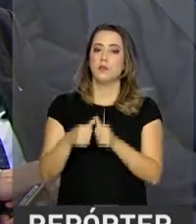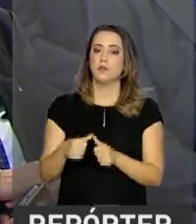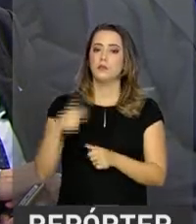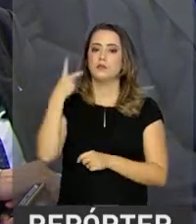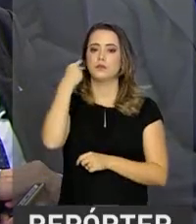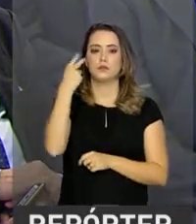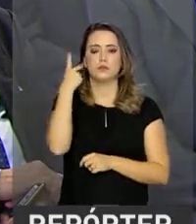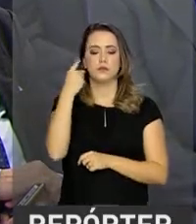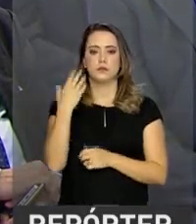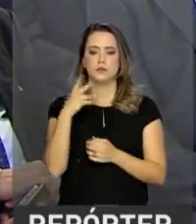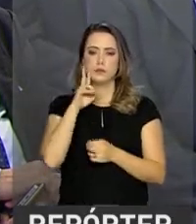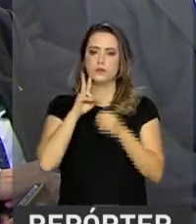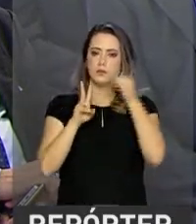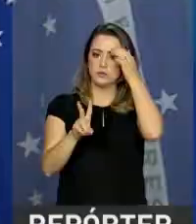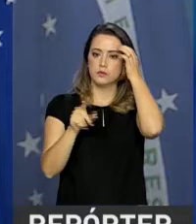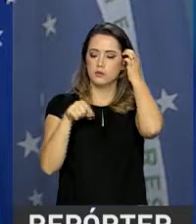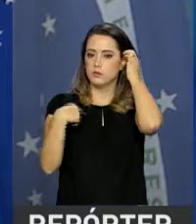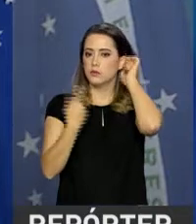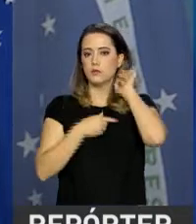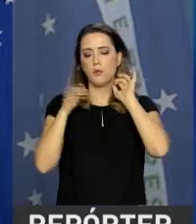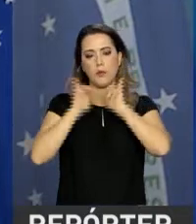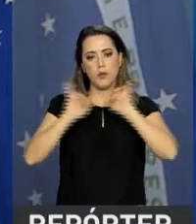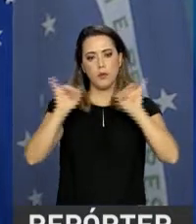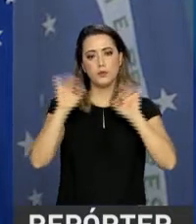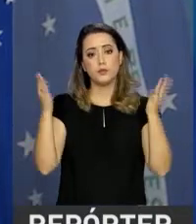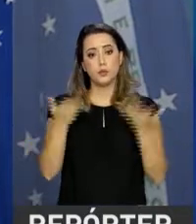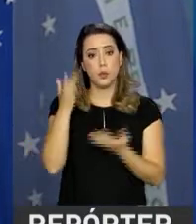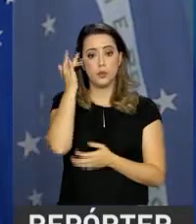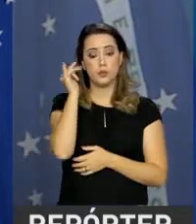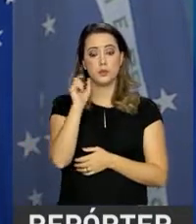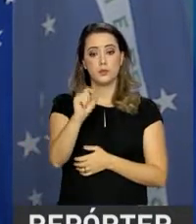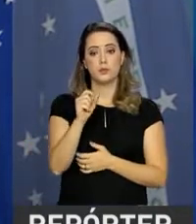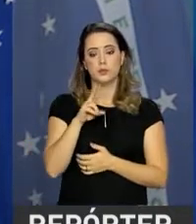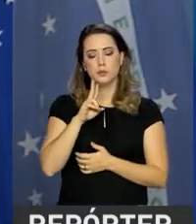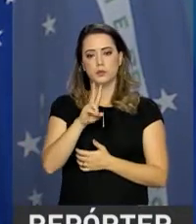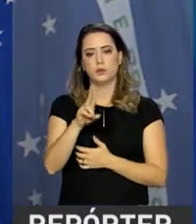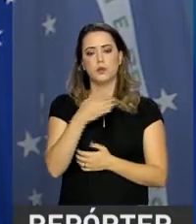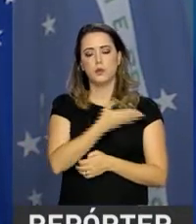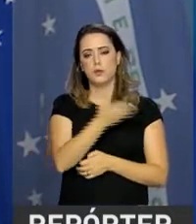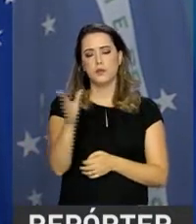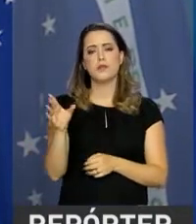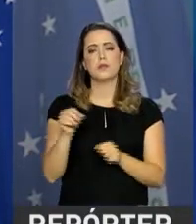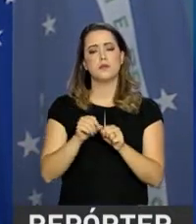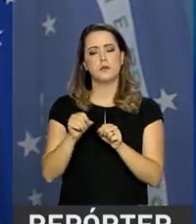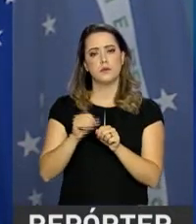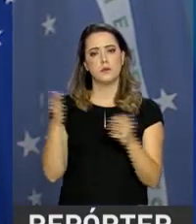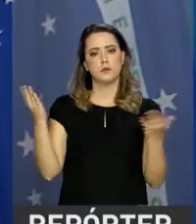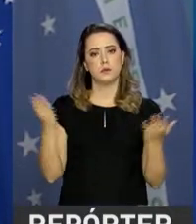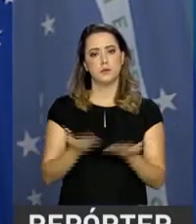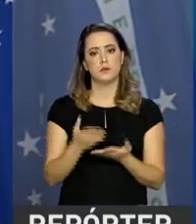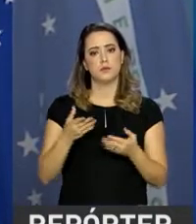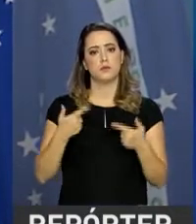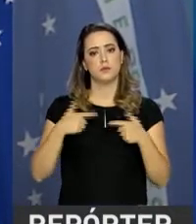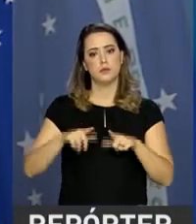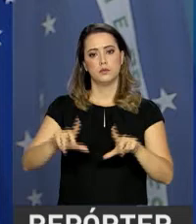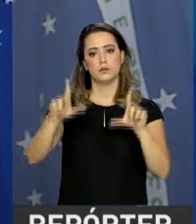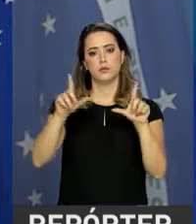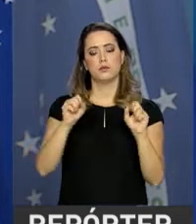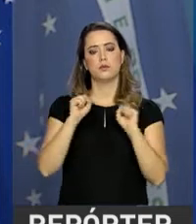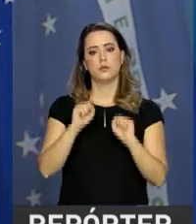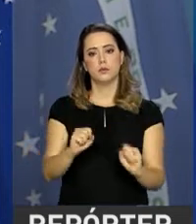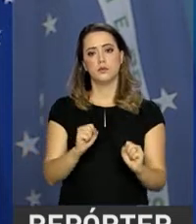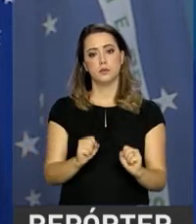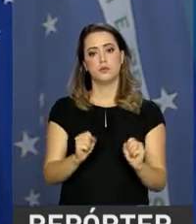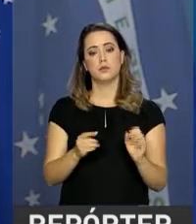naturalmente acompanhando este notícia aí hoje amanhã e o que os senhores fizeram aqueles que hoje foram premiados poderá